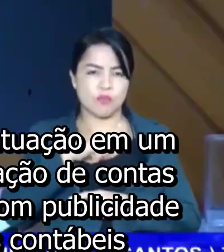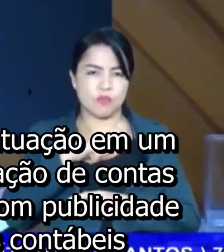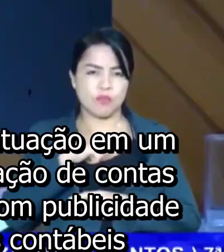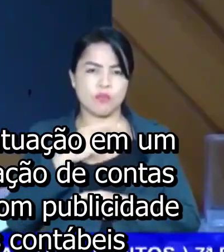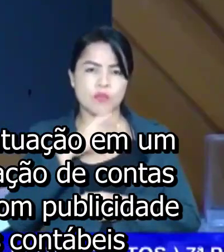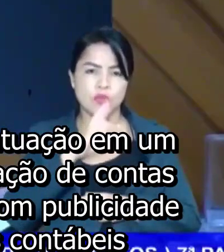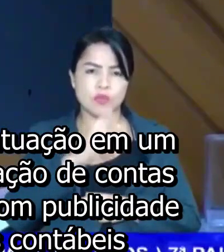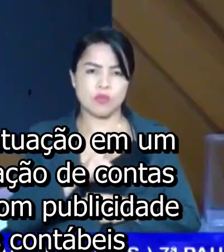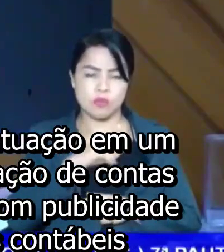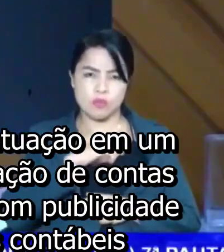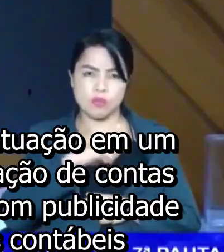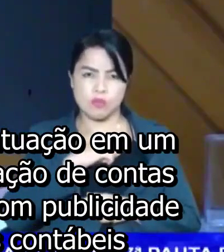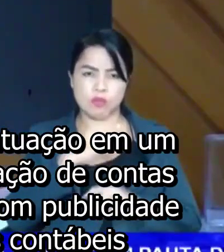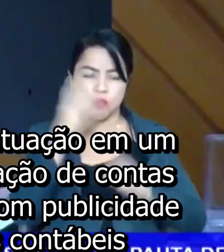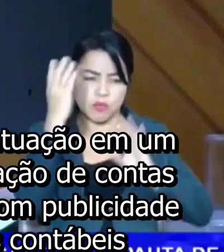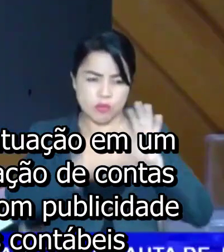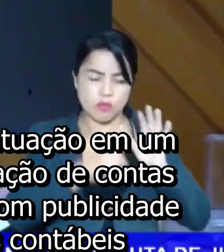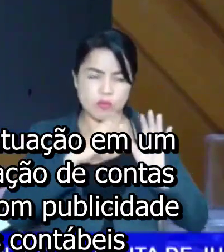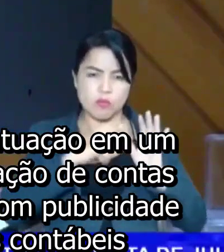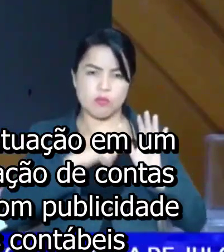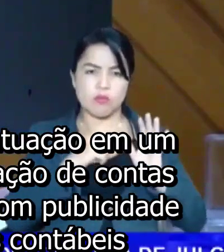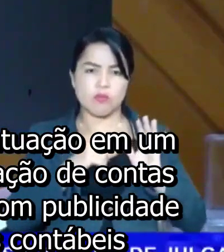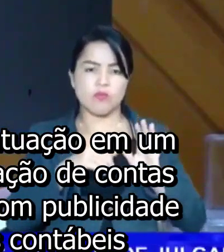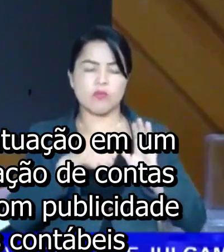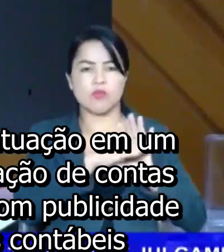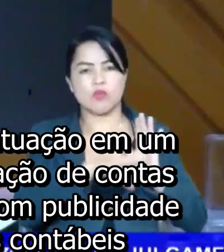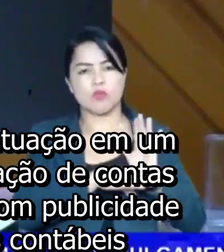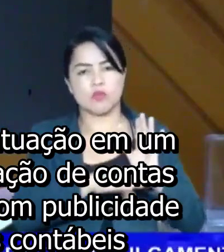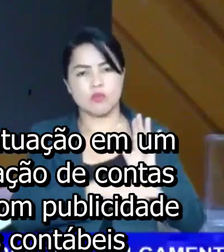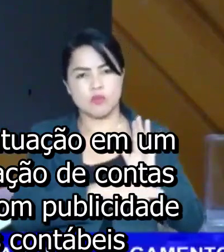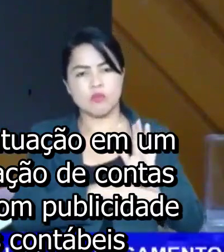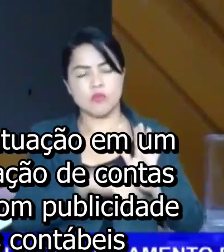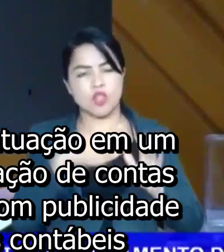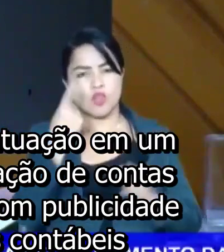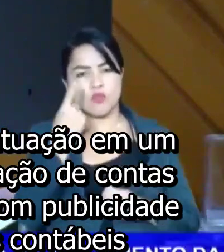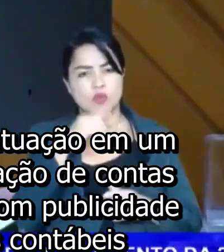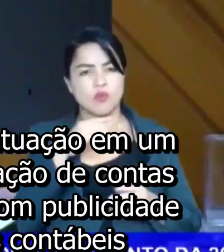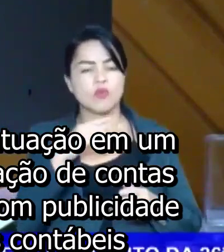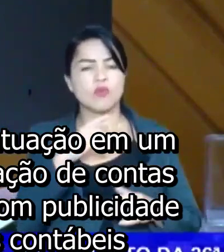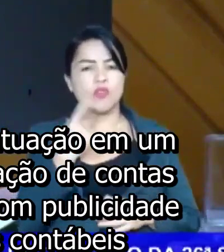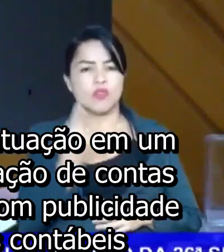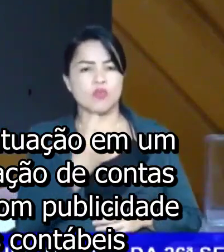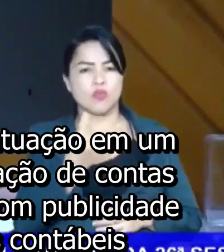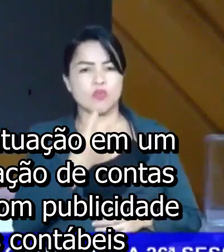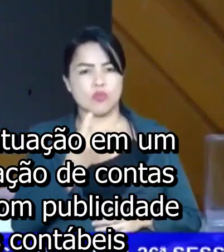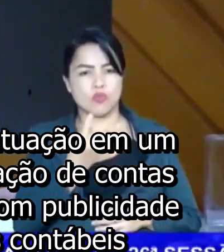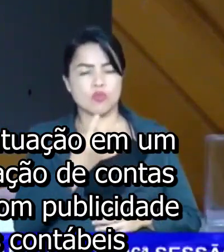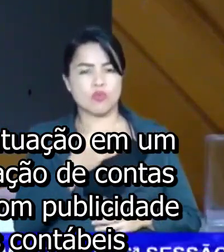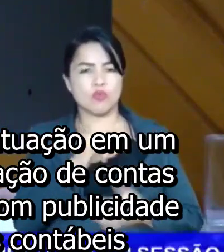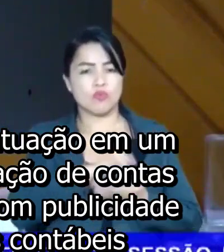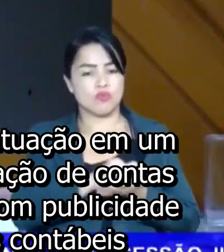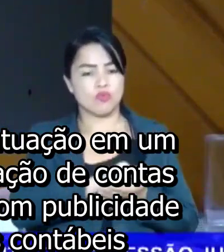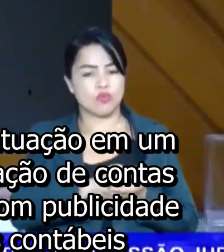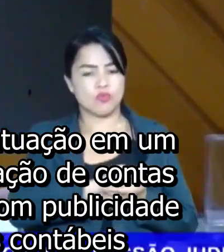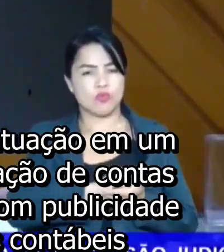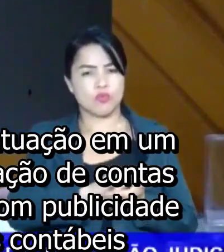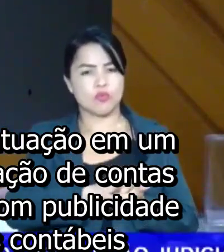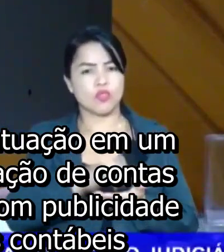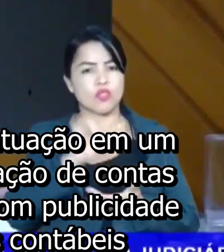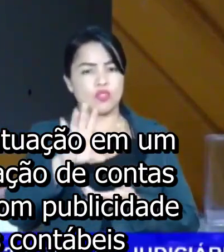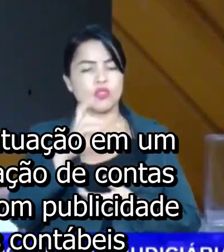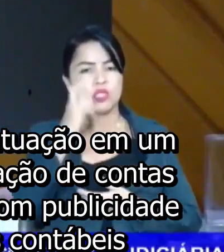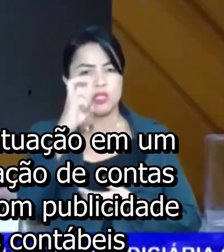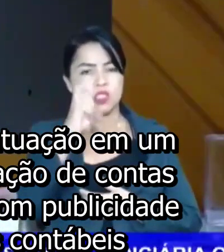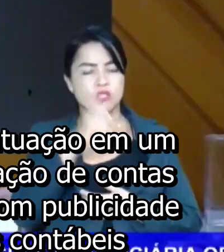atuação em um processo de registro de candidatura e a uma única prestação de contas, a qual registra tão somente 5 espécies de